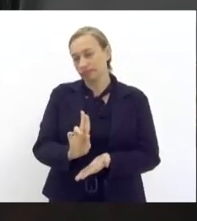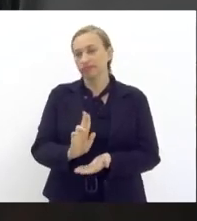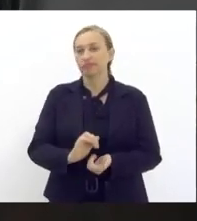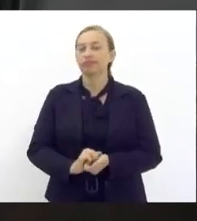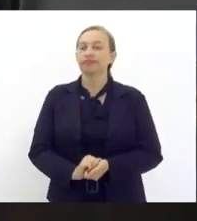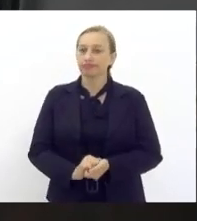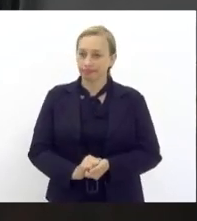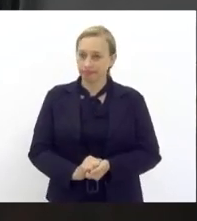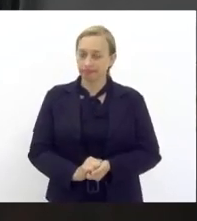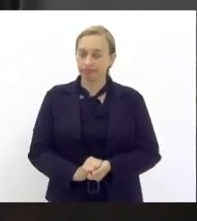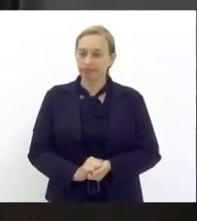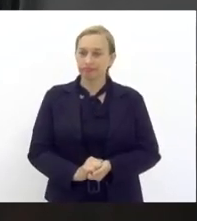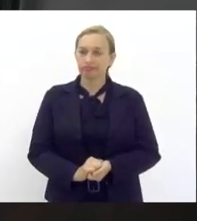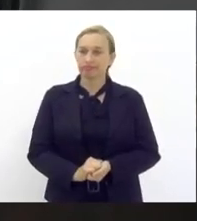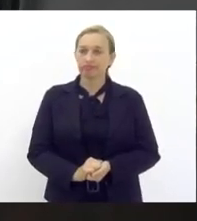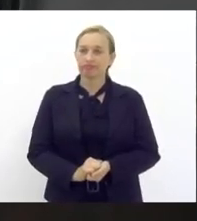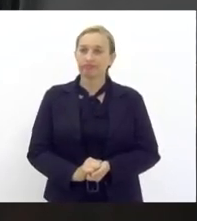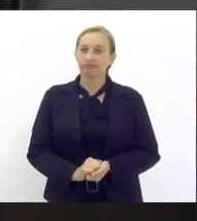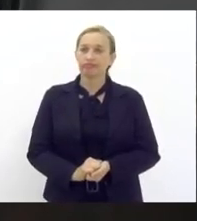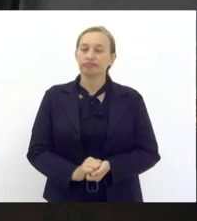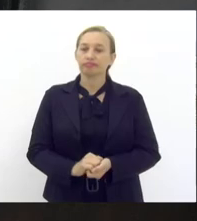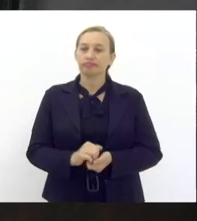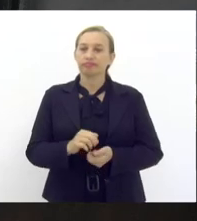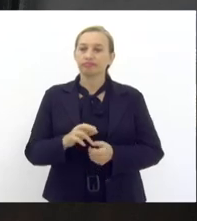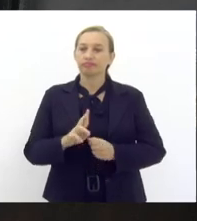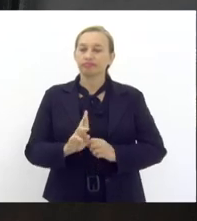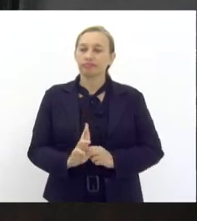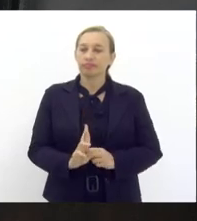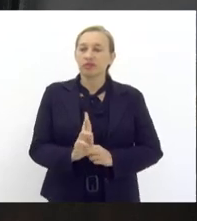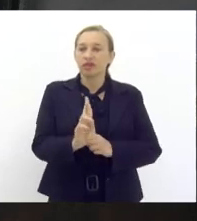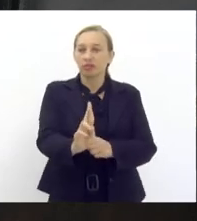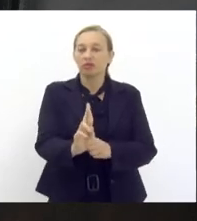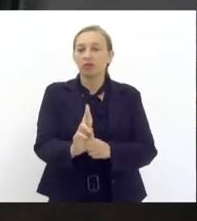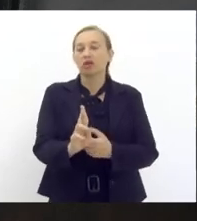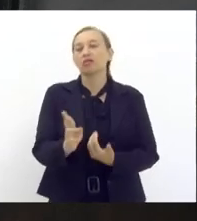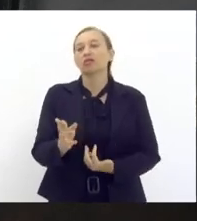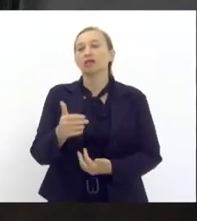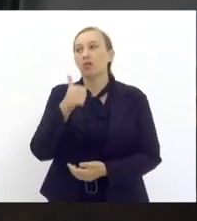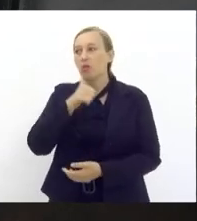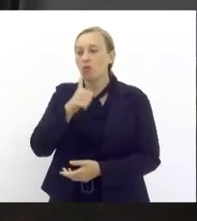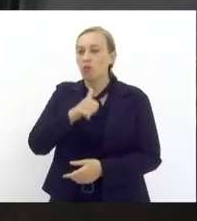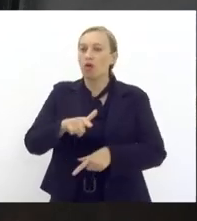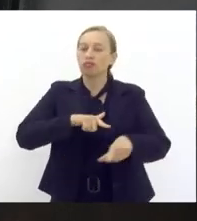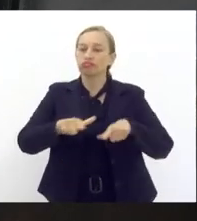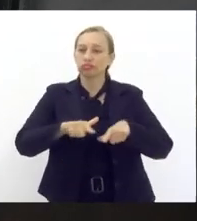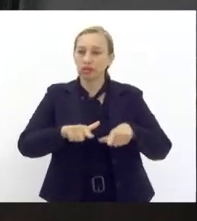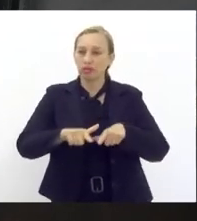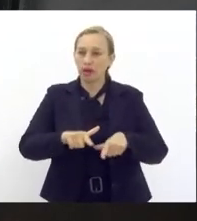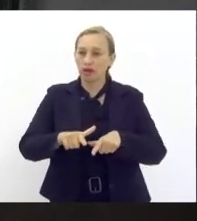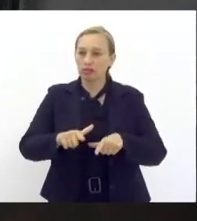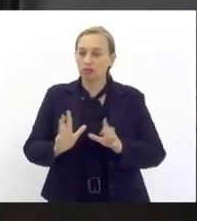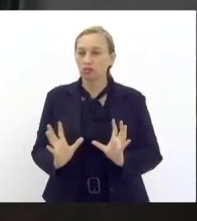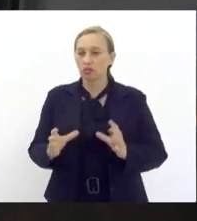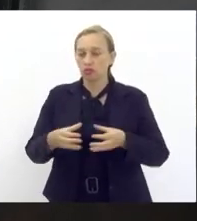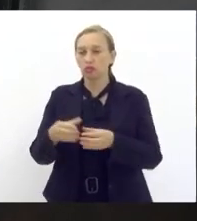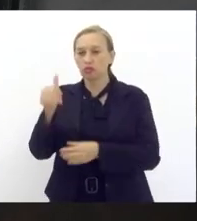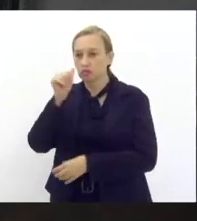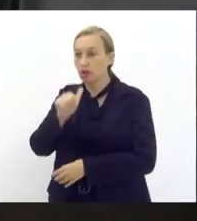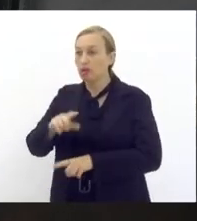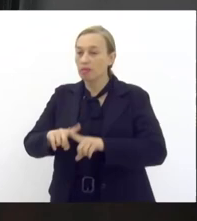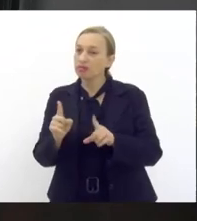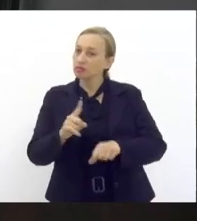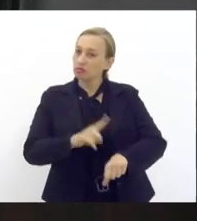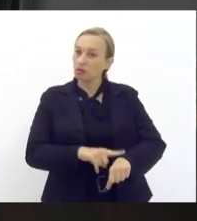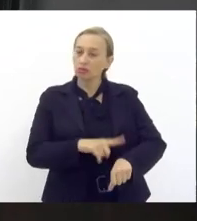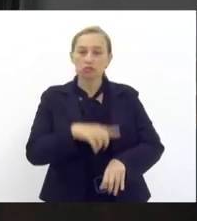instituir a Procuradoria da Mulher, deputada Marta Rocha, porque esse é um trabalho da bancada feminina. Mas, neste momento, eu